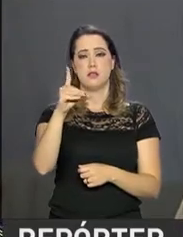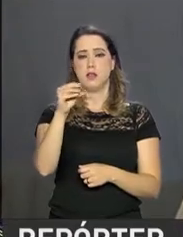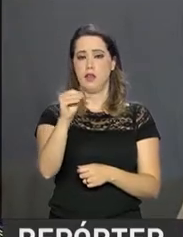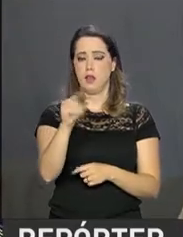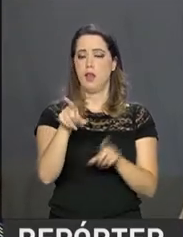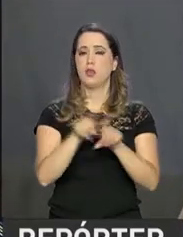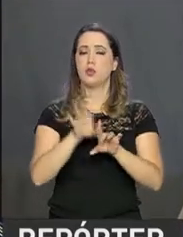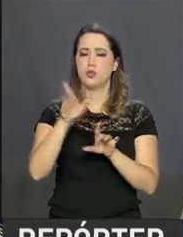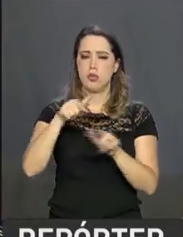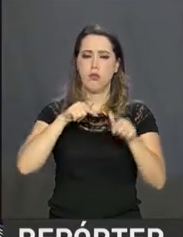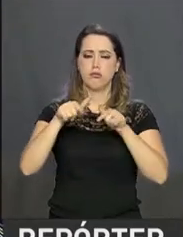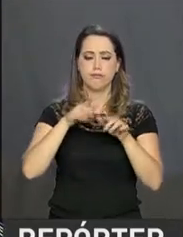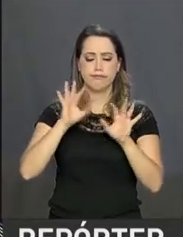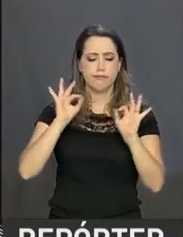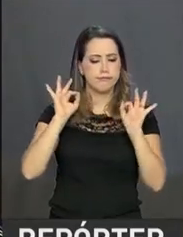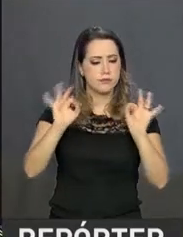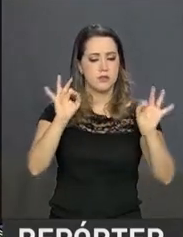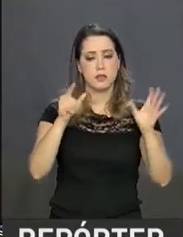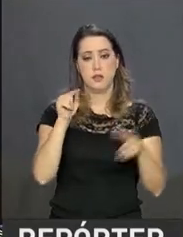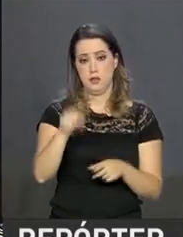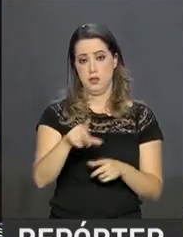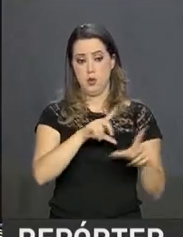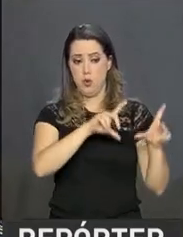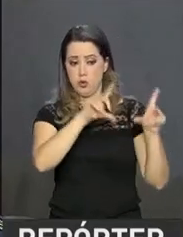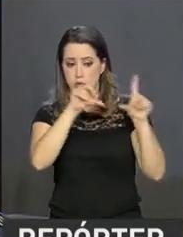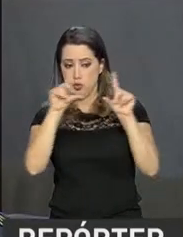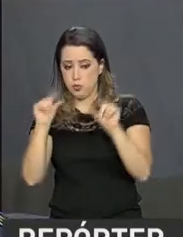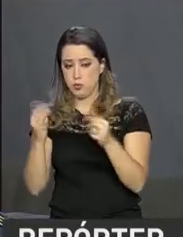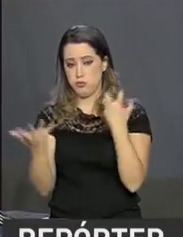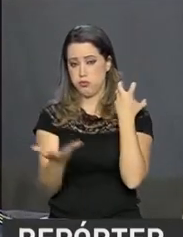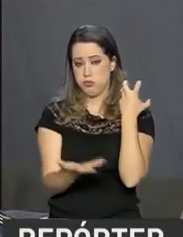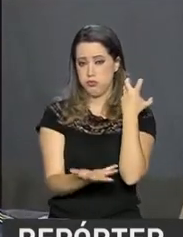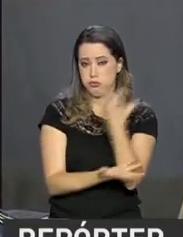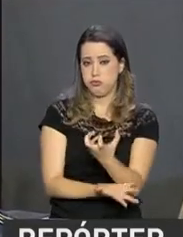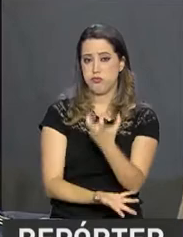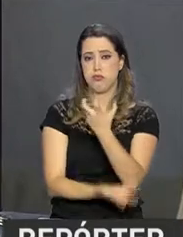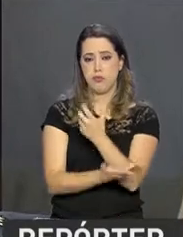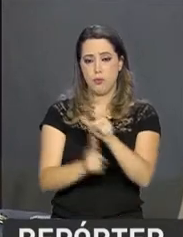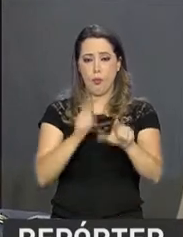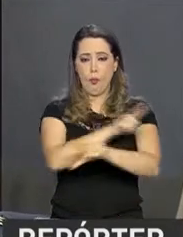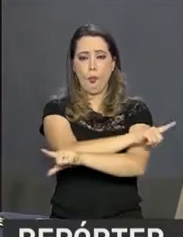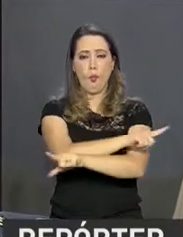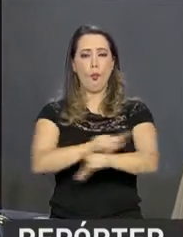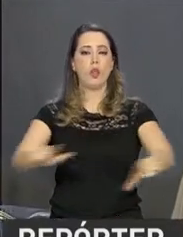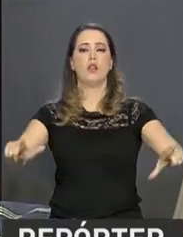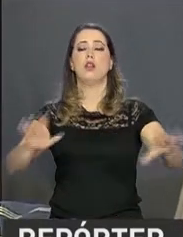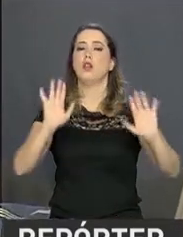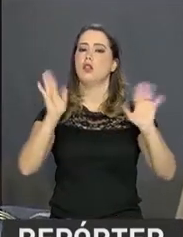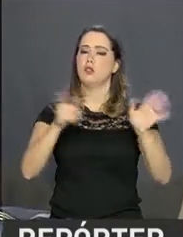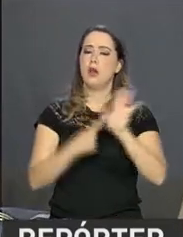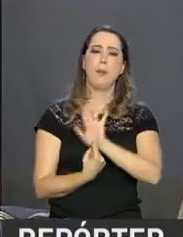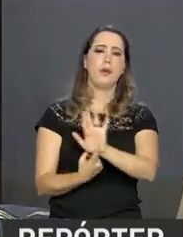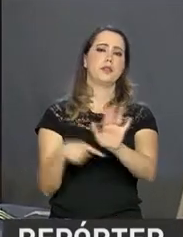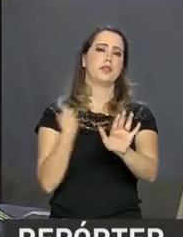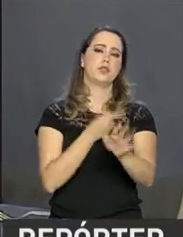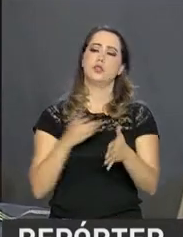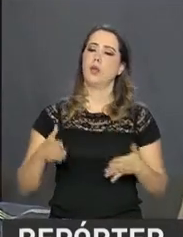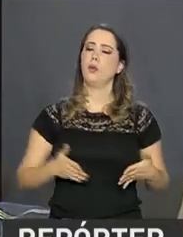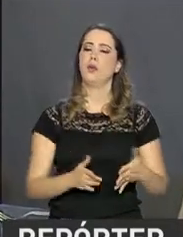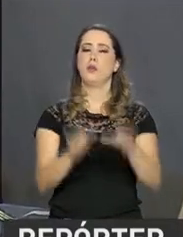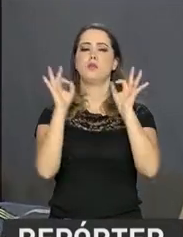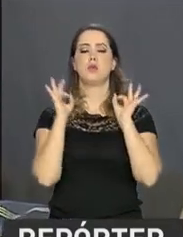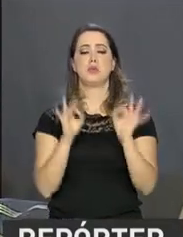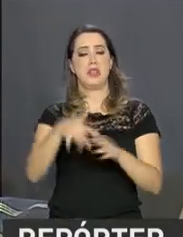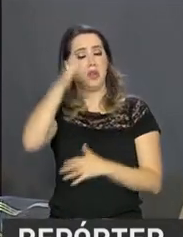historicamente essa queda é um indicativo importante de que nós estamos no caminho certo no combate à ilegalidade ao